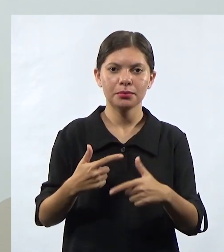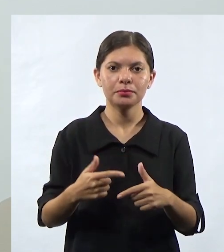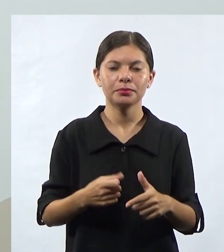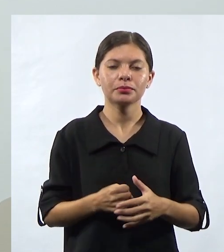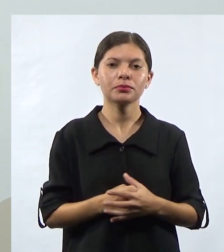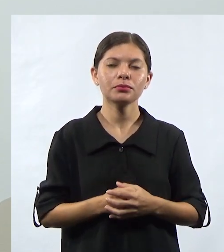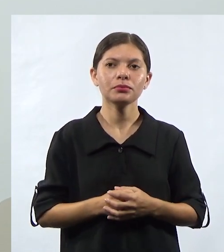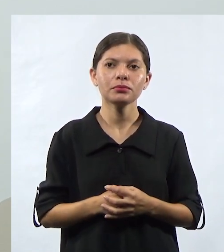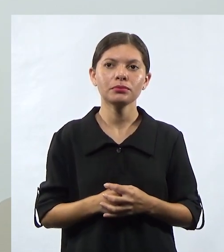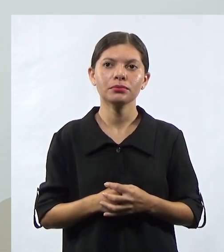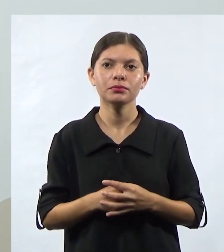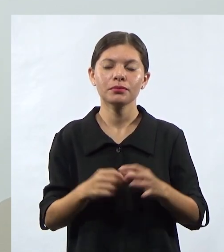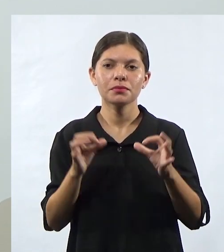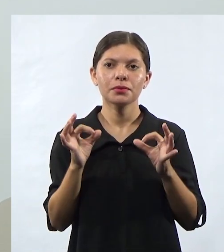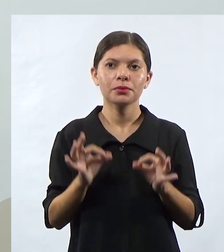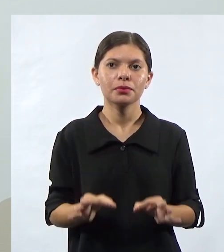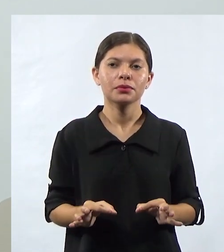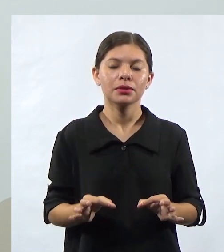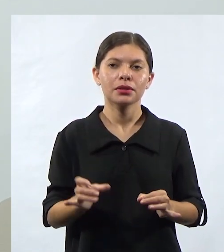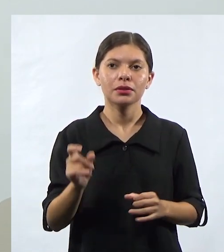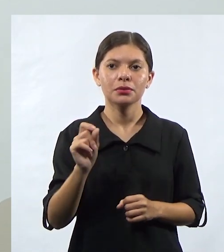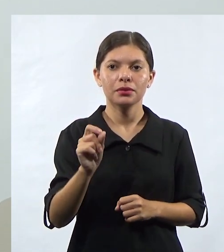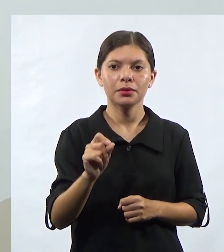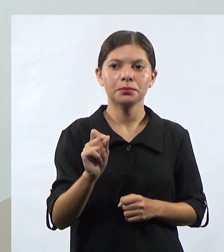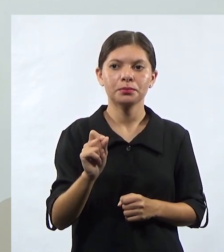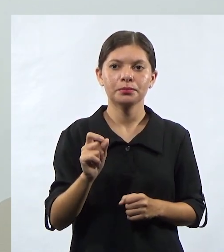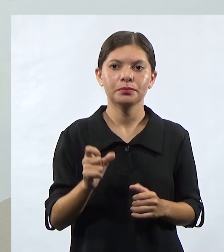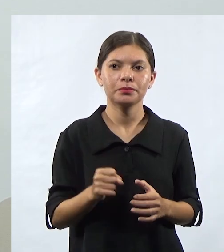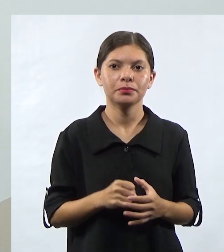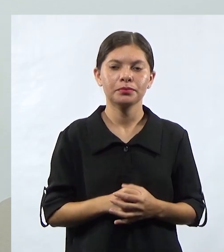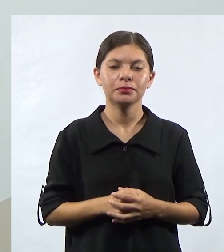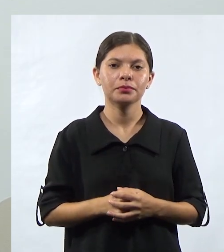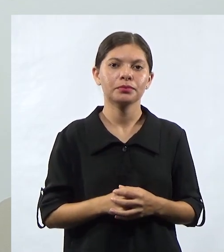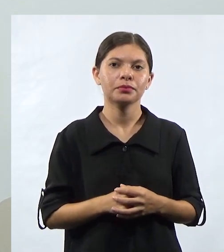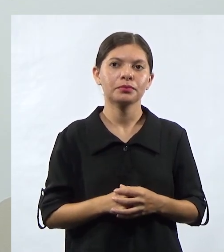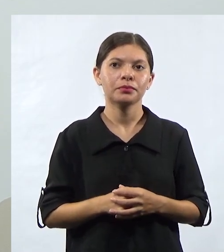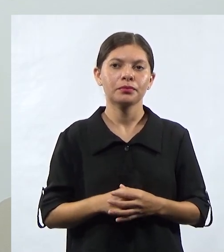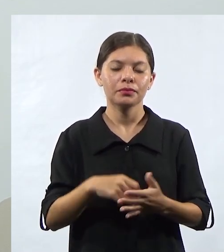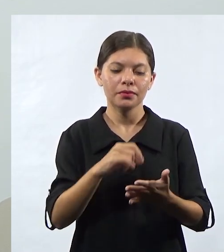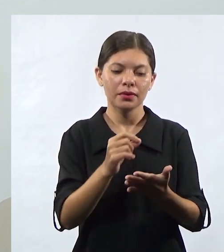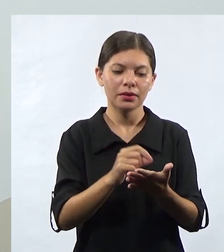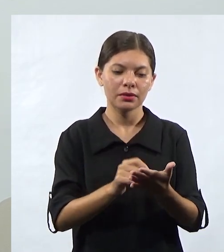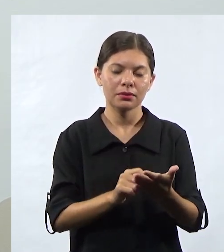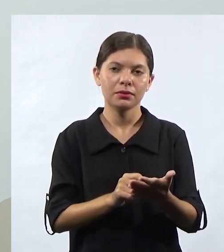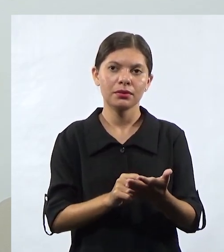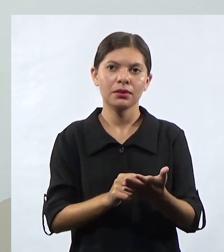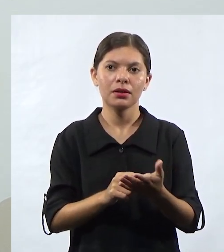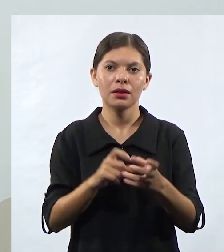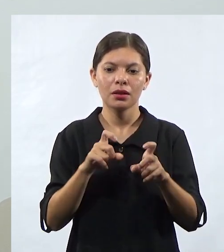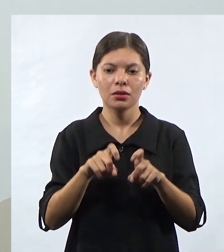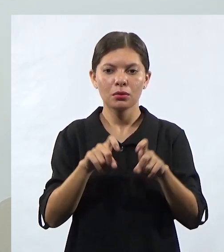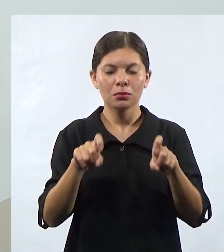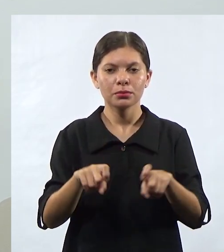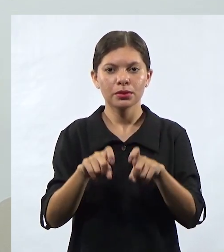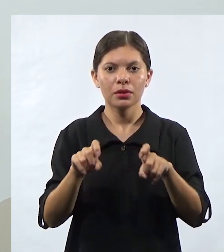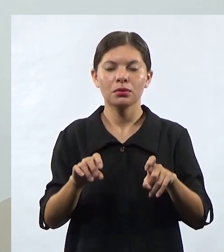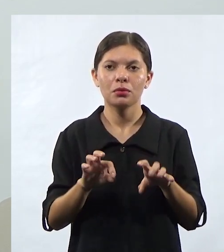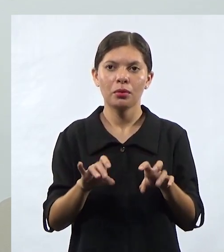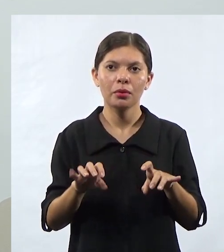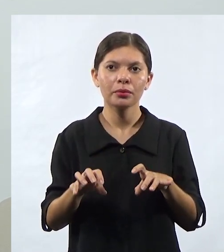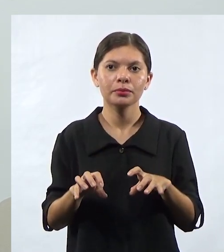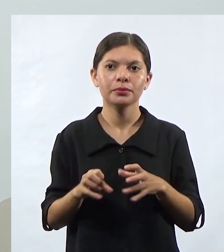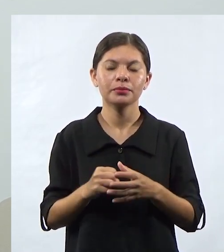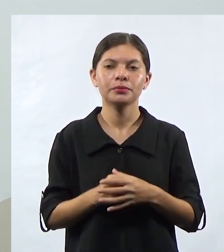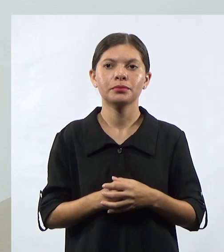O mais ideal, na minha perspectiva, seria vocês tomarem nota mesmo. Pode ser no computador, não precisa ser no papel e na caneta, mas leva